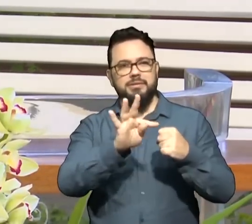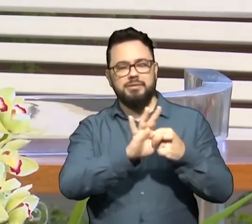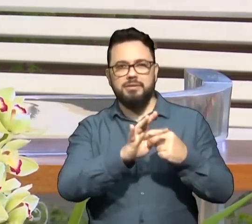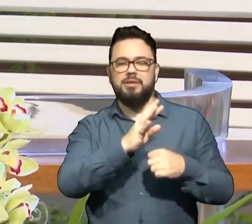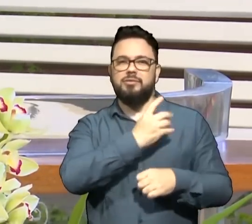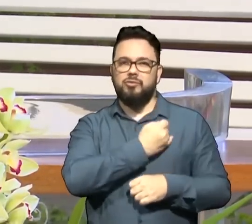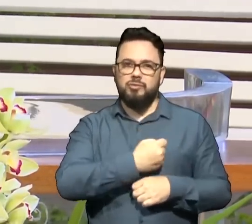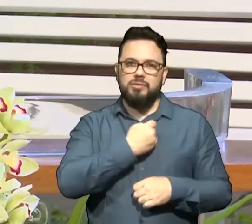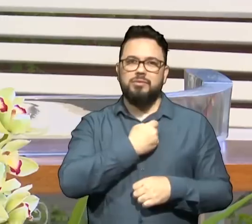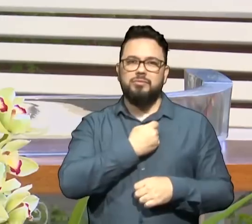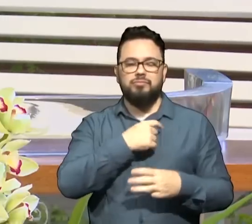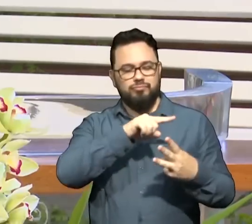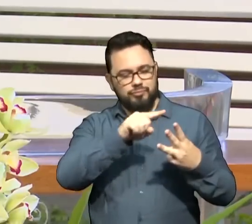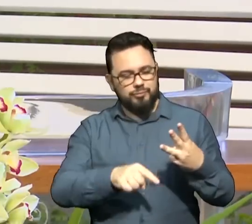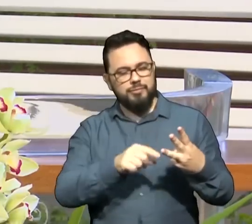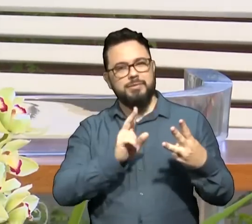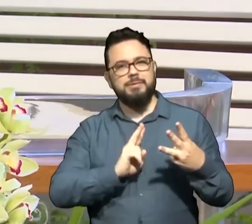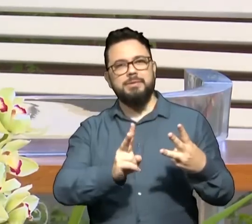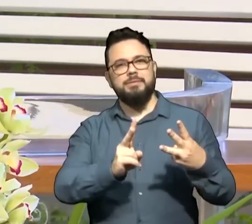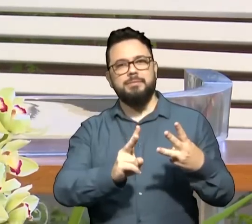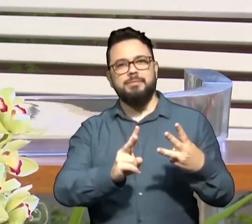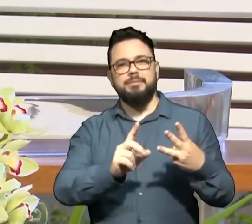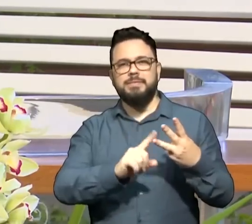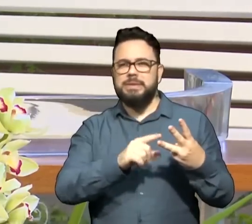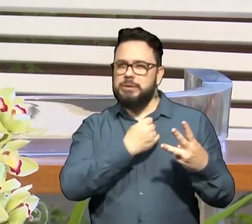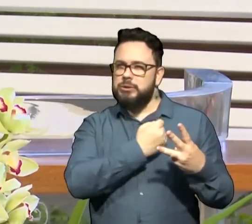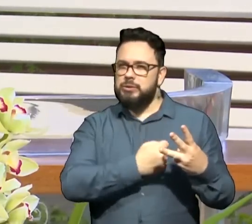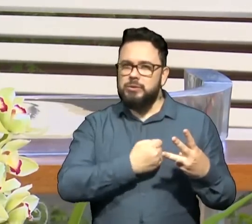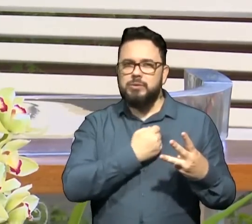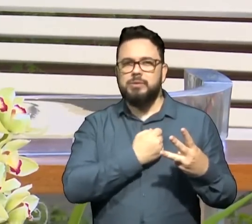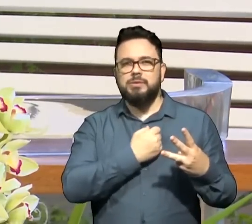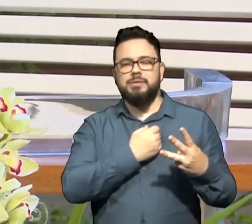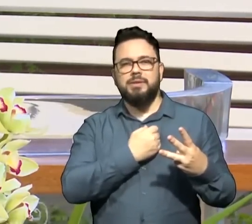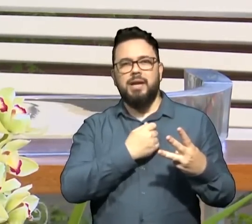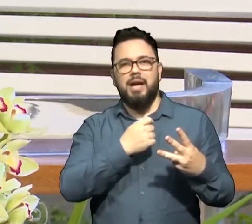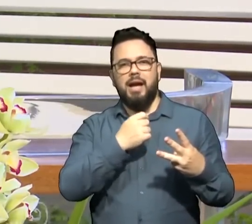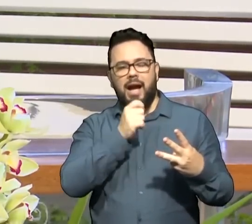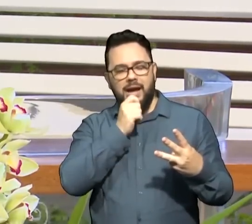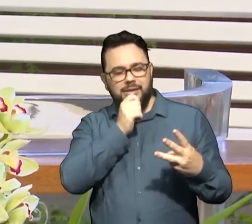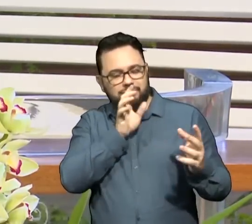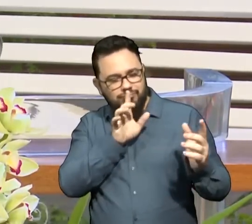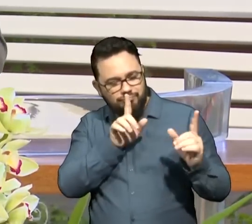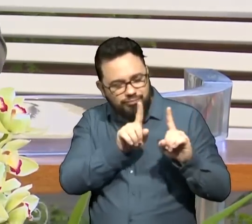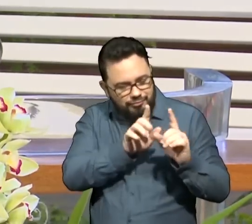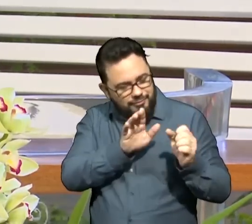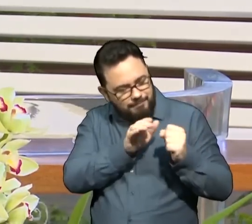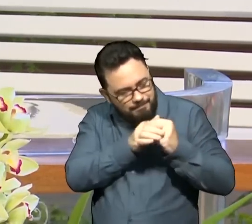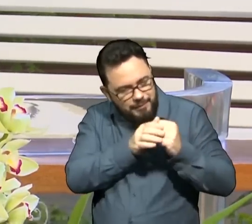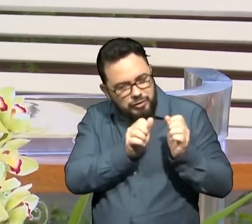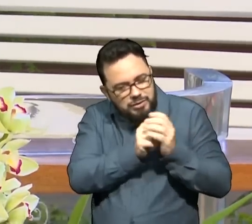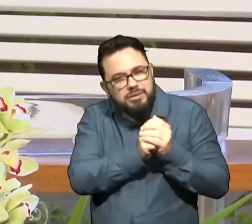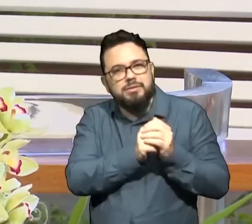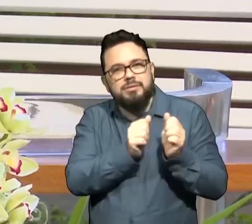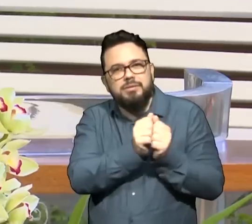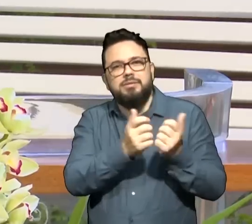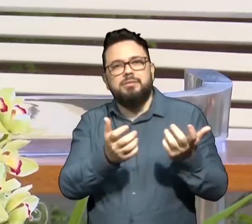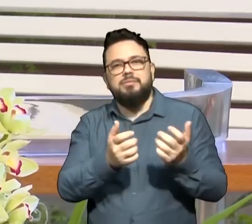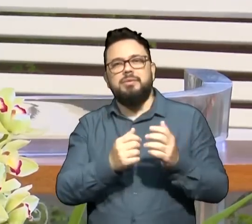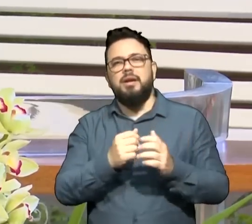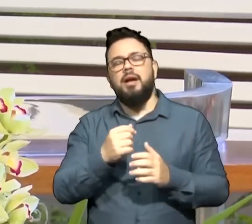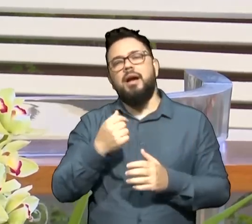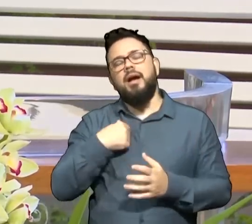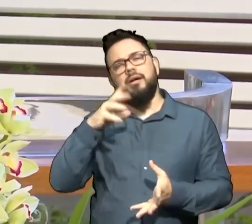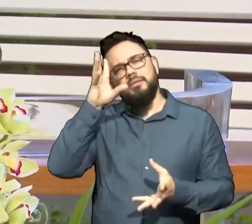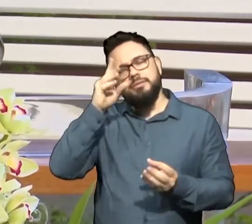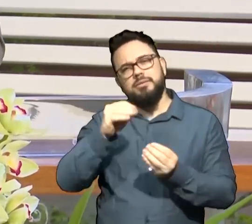era Pedro Tiago E João João ainda reclinava o seio a a cabeça no seio de Jesus e aí eu entendo porque que a mãe de